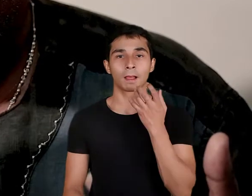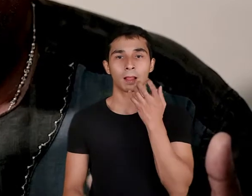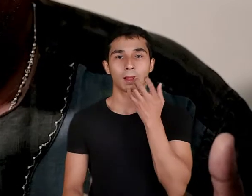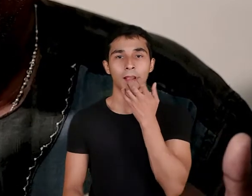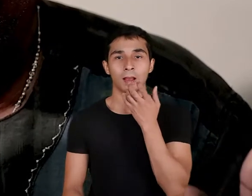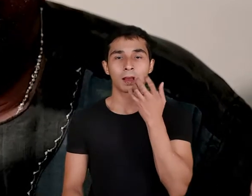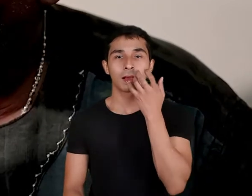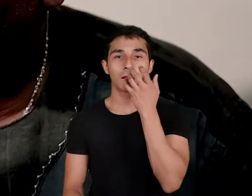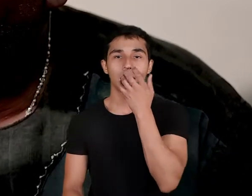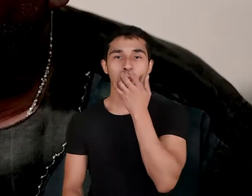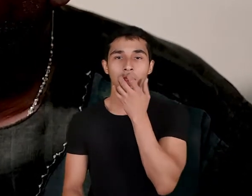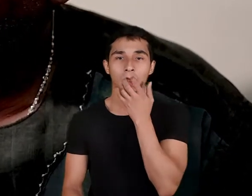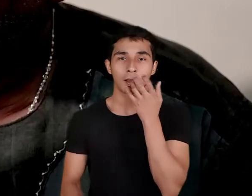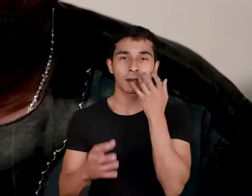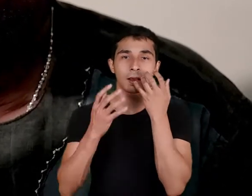Ela,